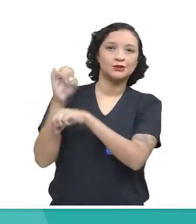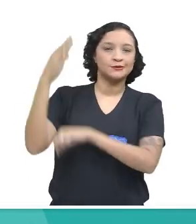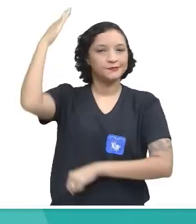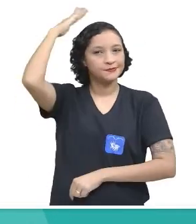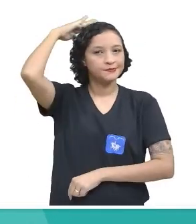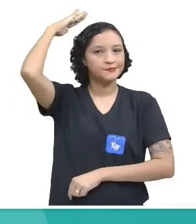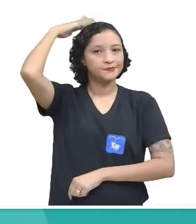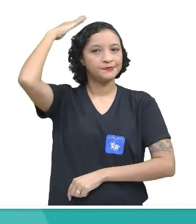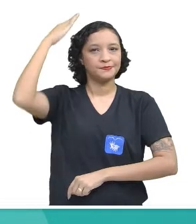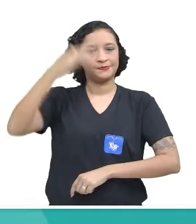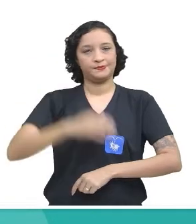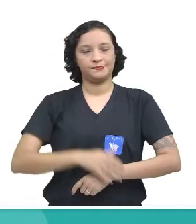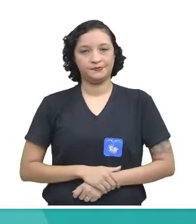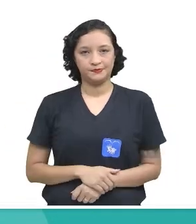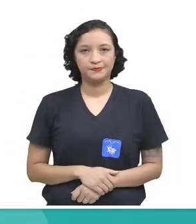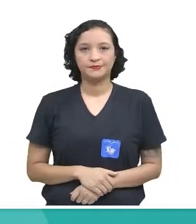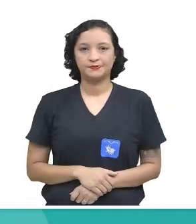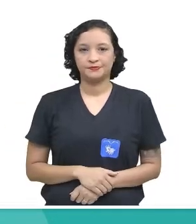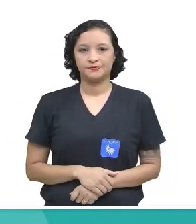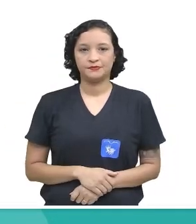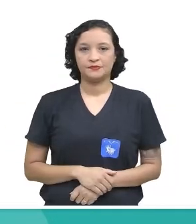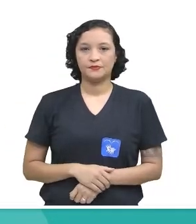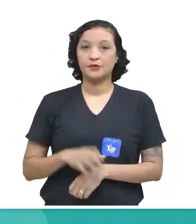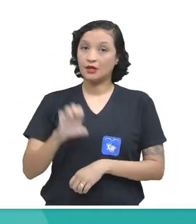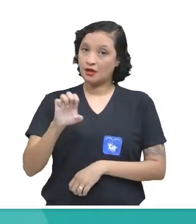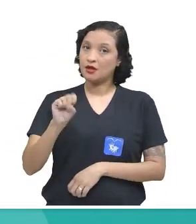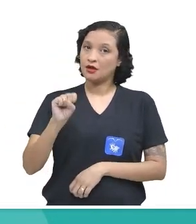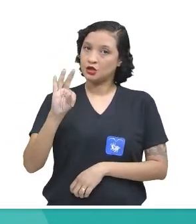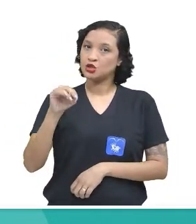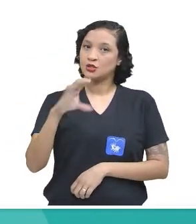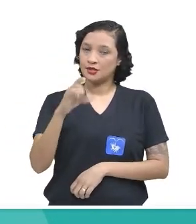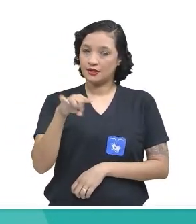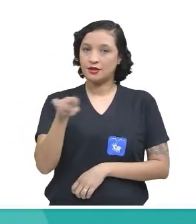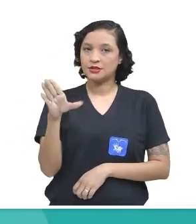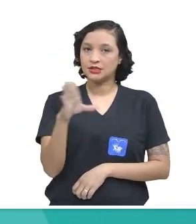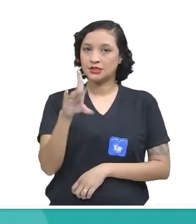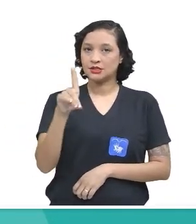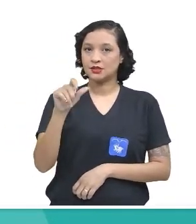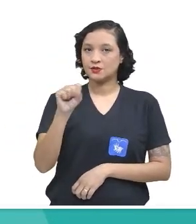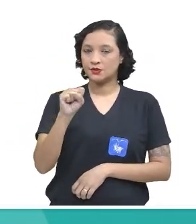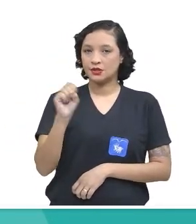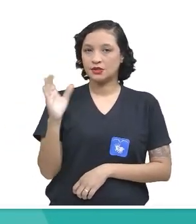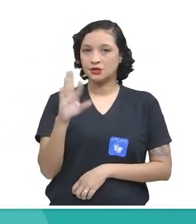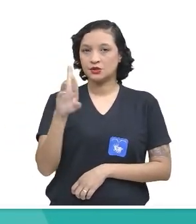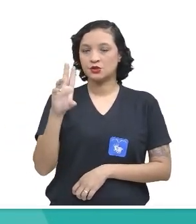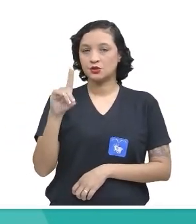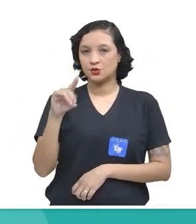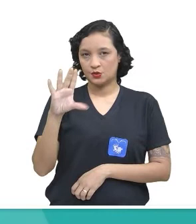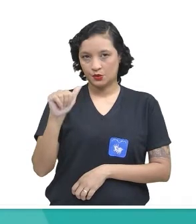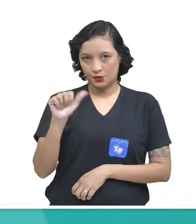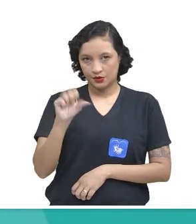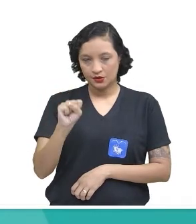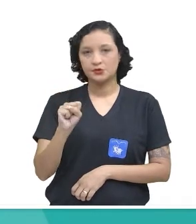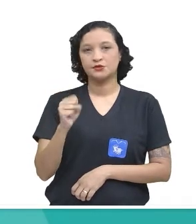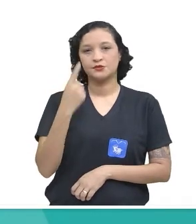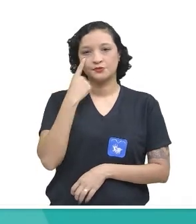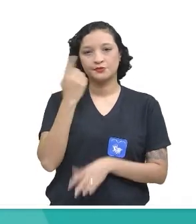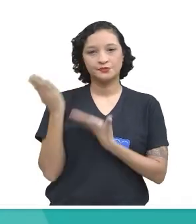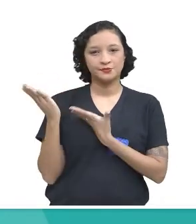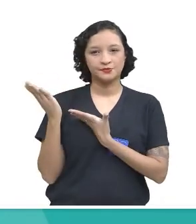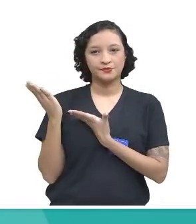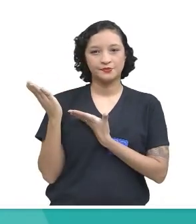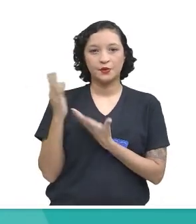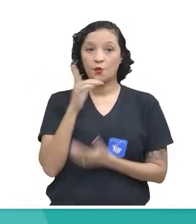né? Então aqui é a Estação das Docas. Observem aqui o rio ao nosso lado. E aqui nós